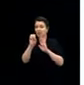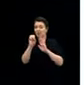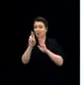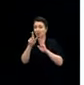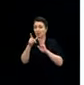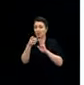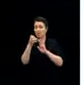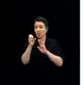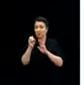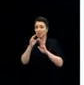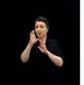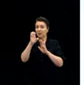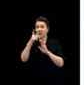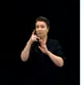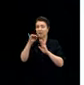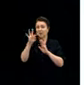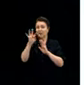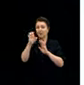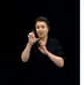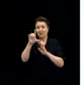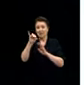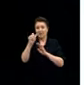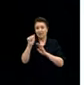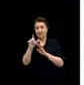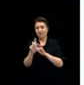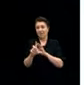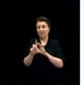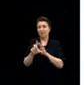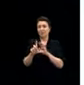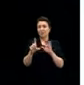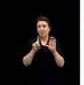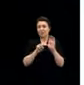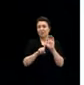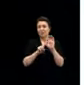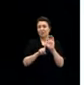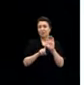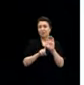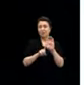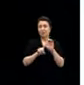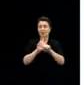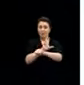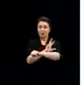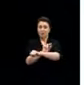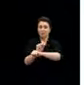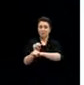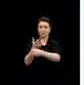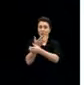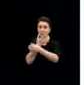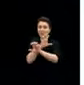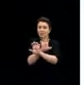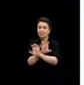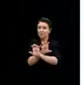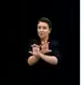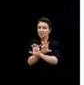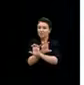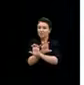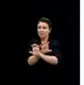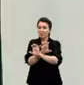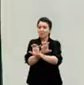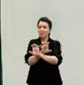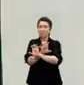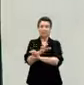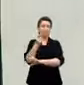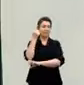D, epitelial de revestimento, letra E, muscular estriado esquelético. Então vamos